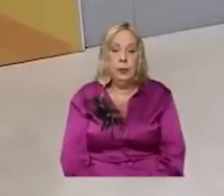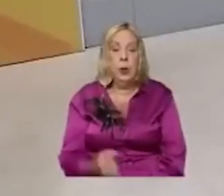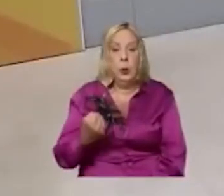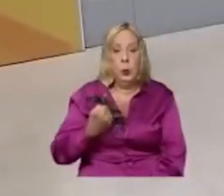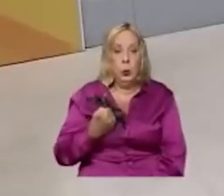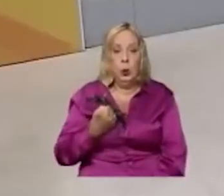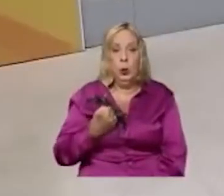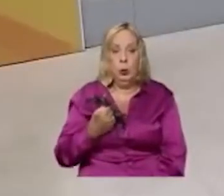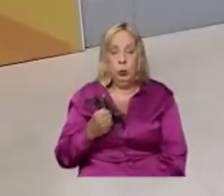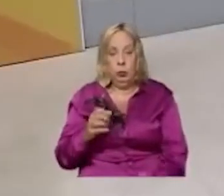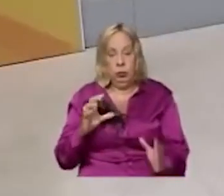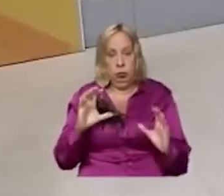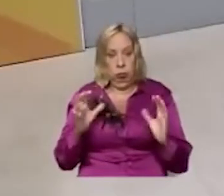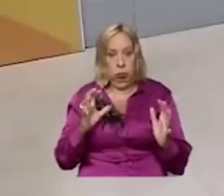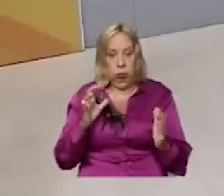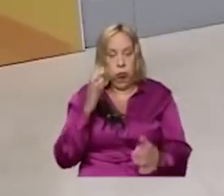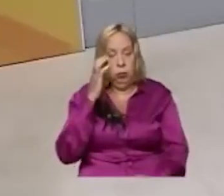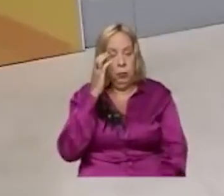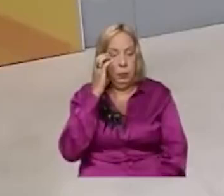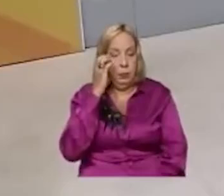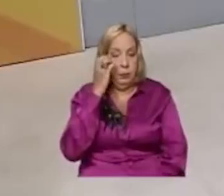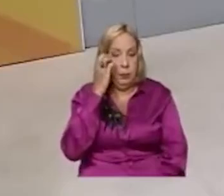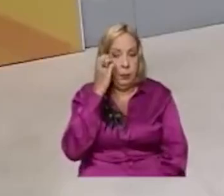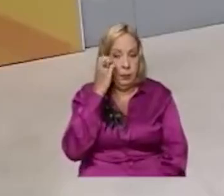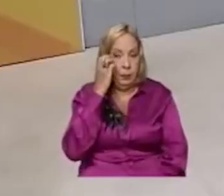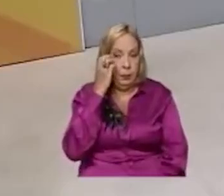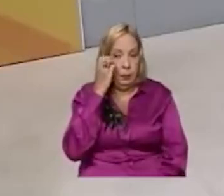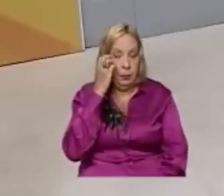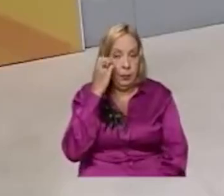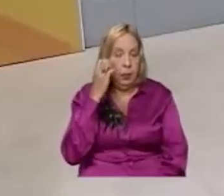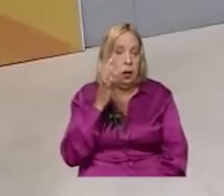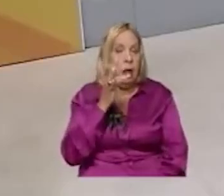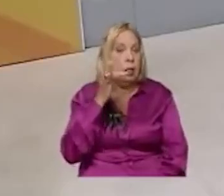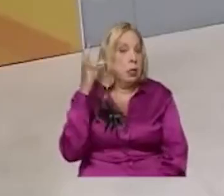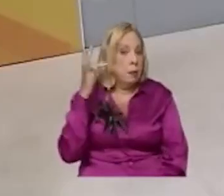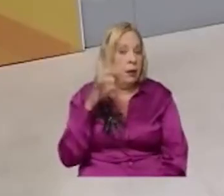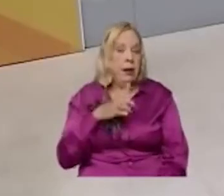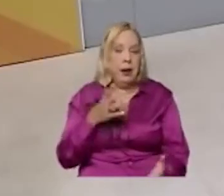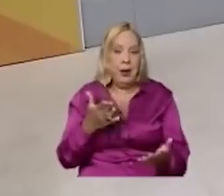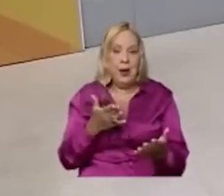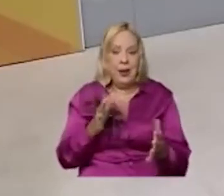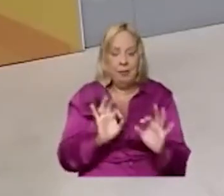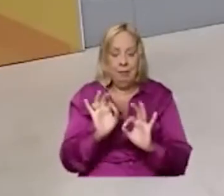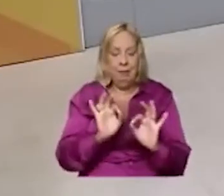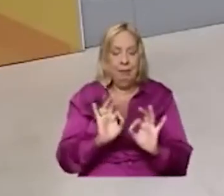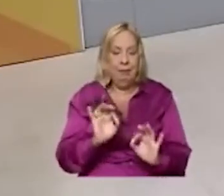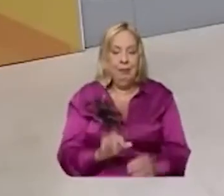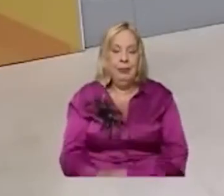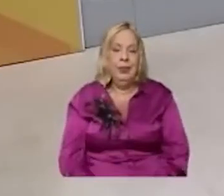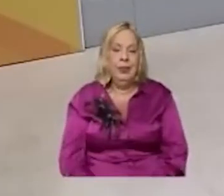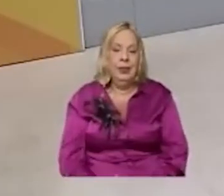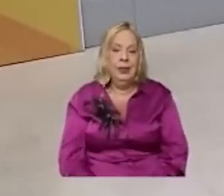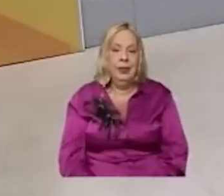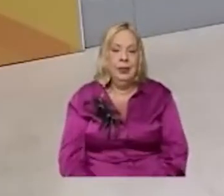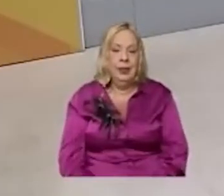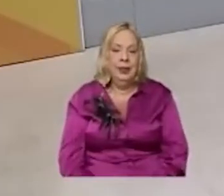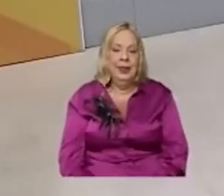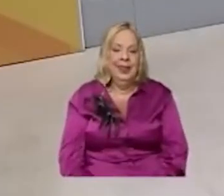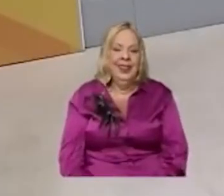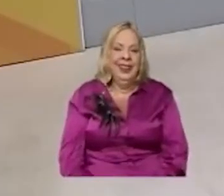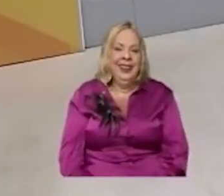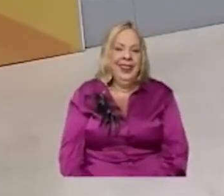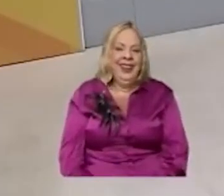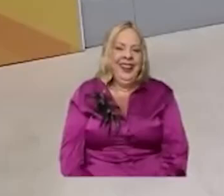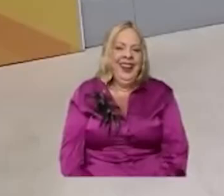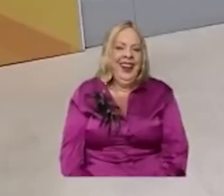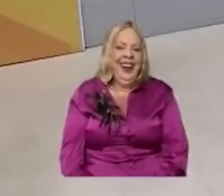e vai colocar. Tá tudo preparado com amor. A Tâmara tá lá, por favor, ligando a sorteadora. Meu amigo, começa simbora, a pipocar